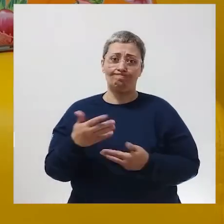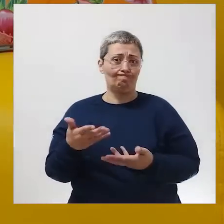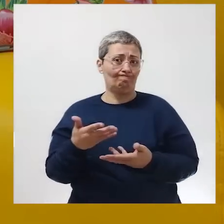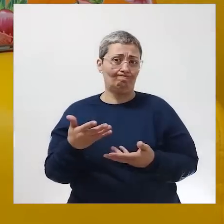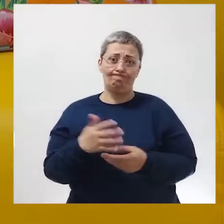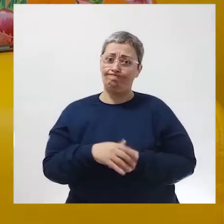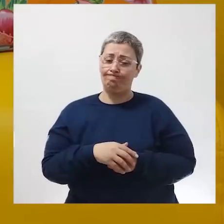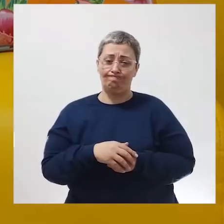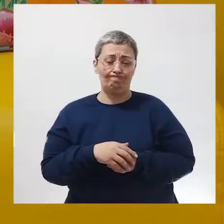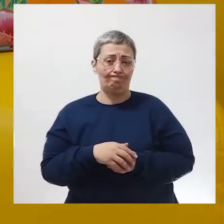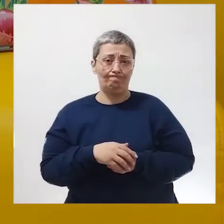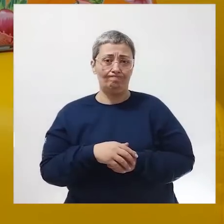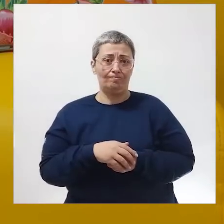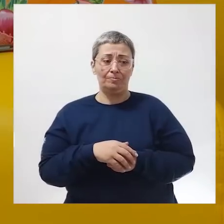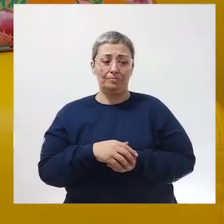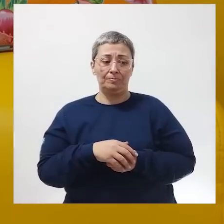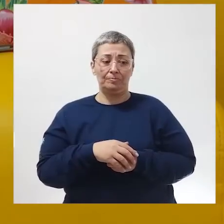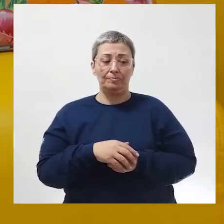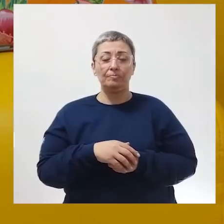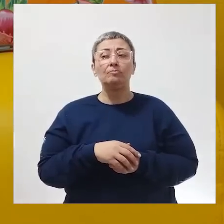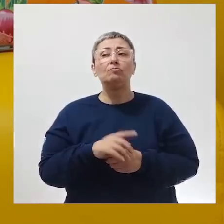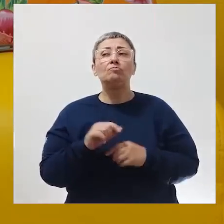Não tem hoje.